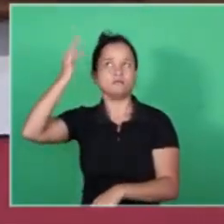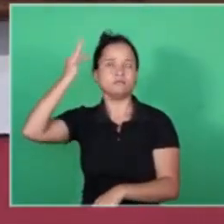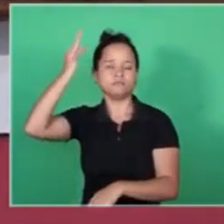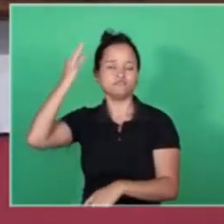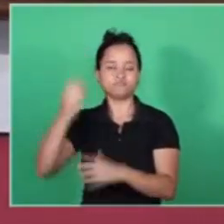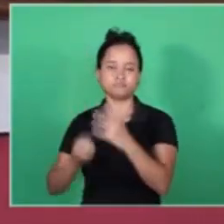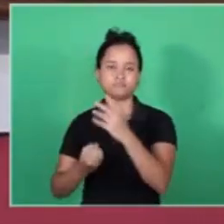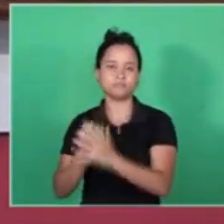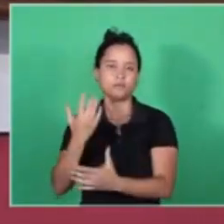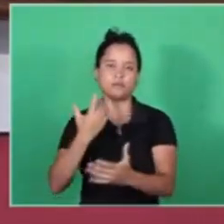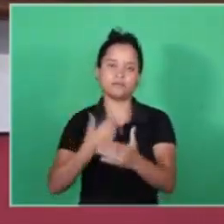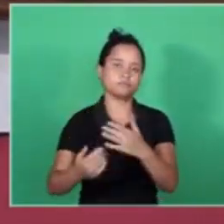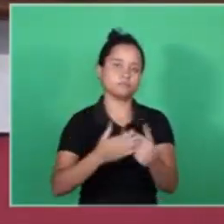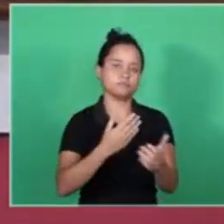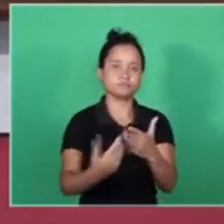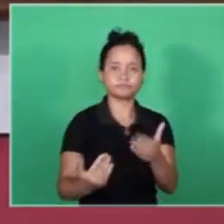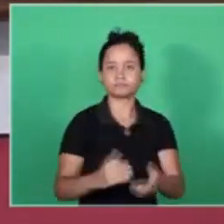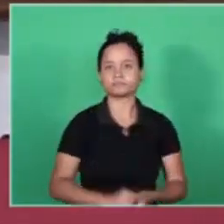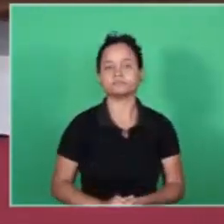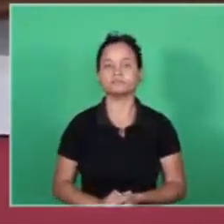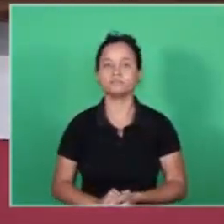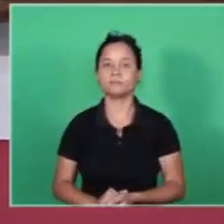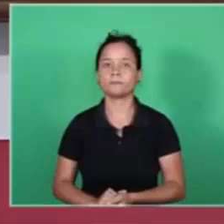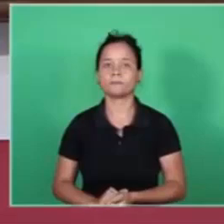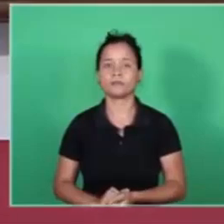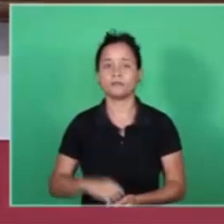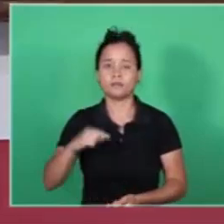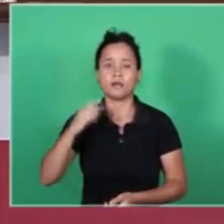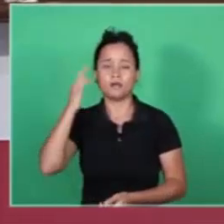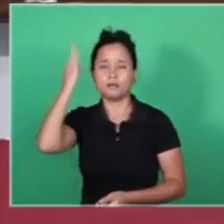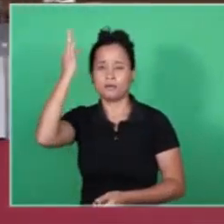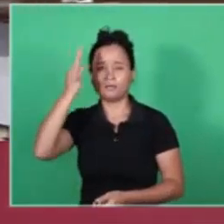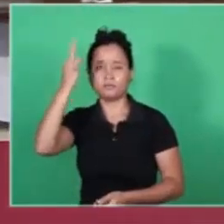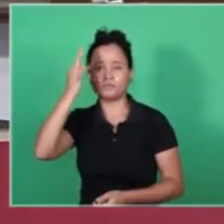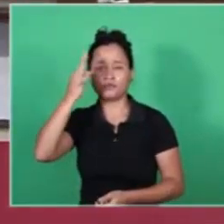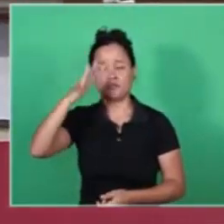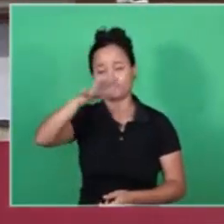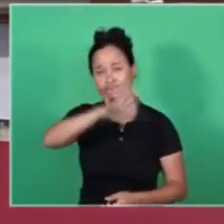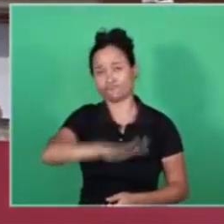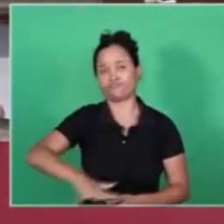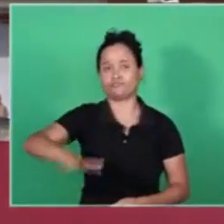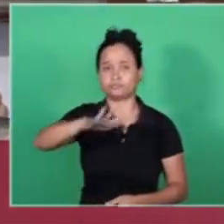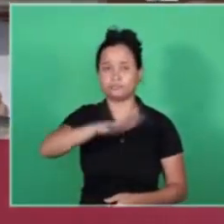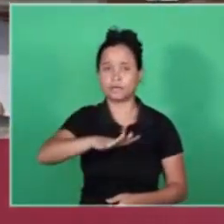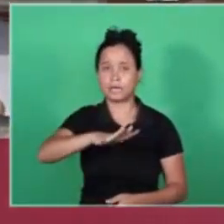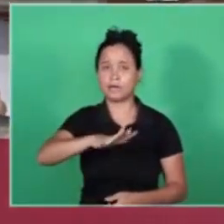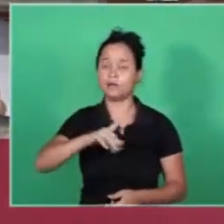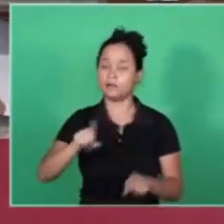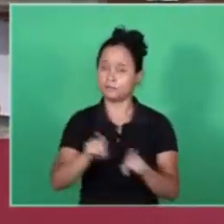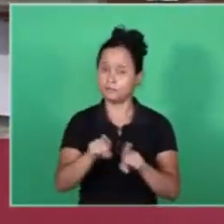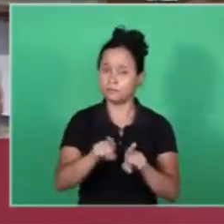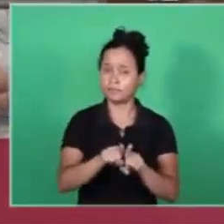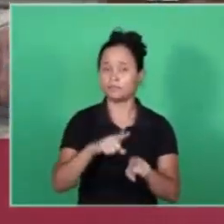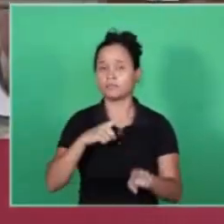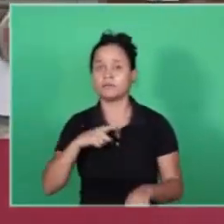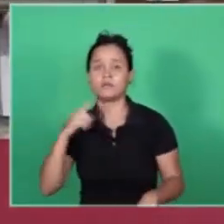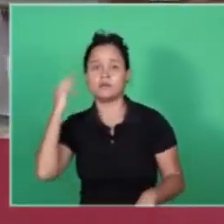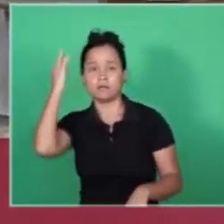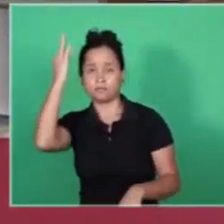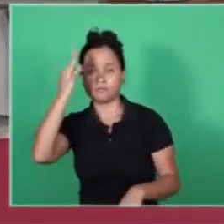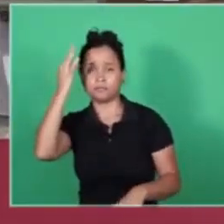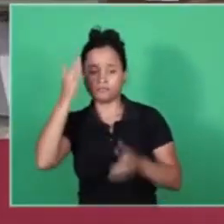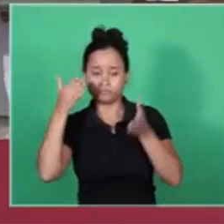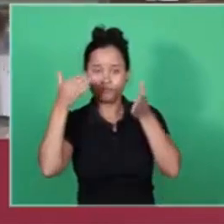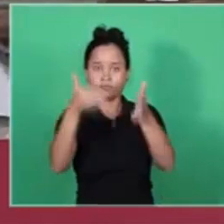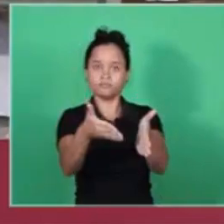Essa é a filosofia generalista. Você tem a filosofia específica. A específica são